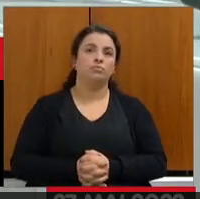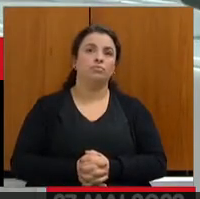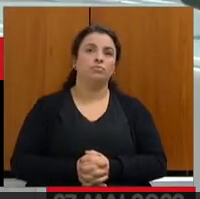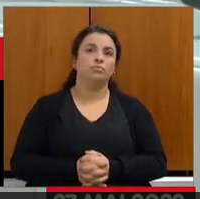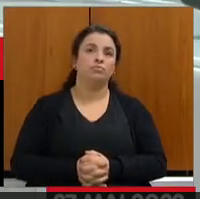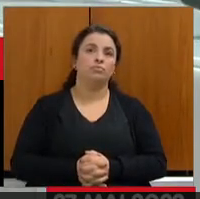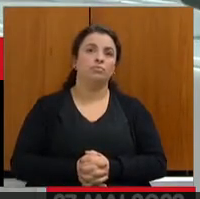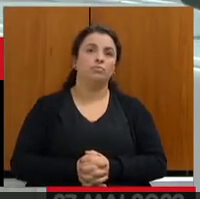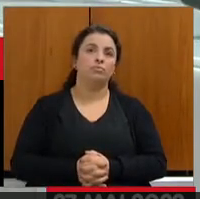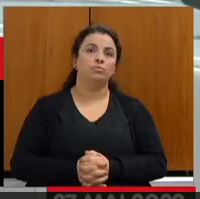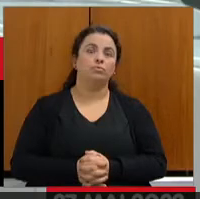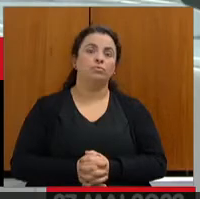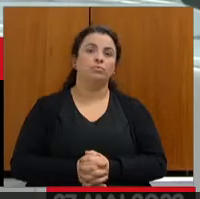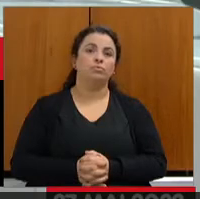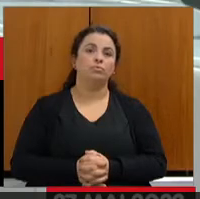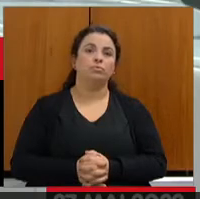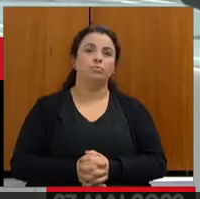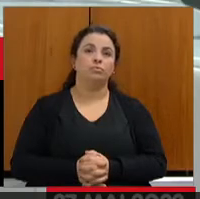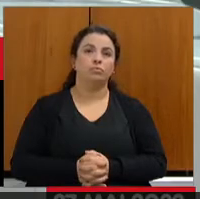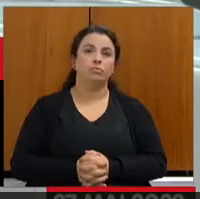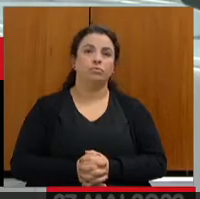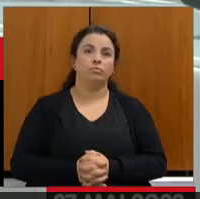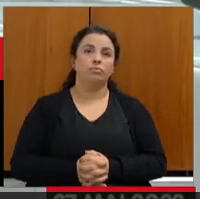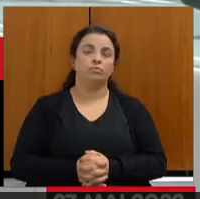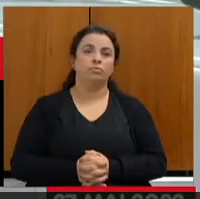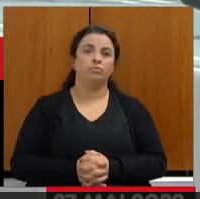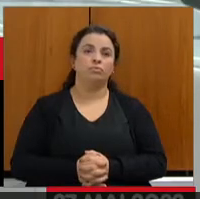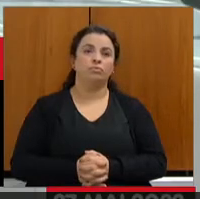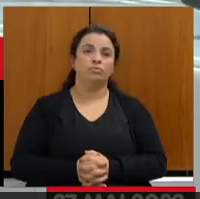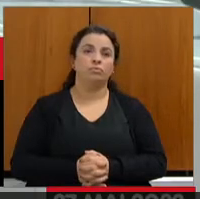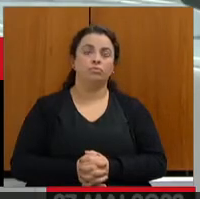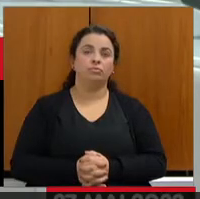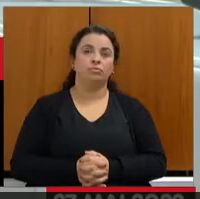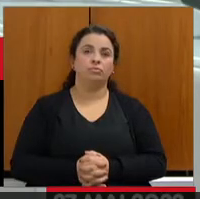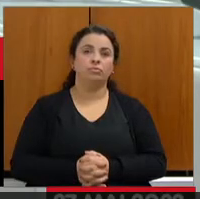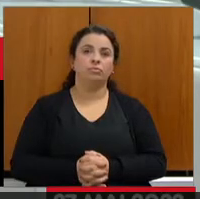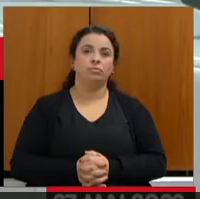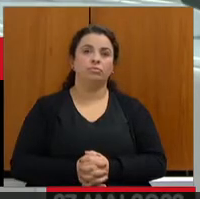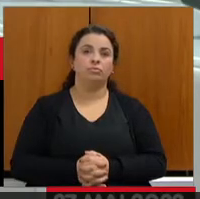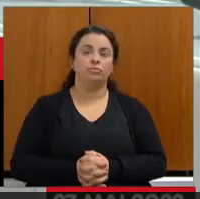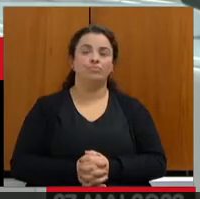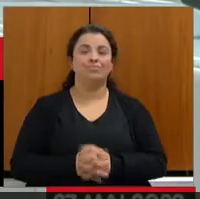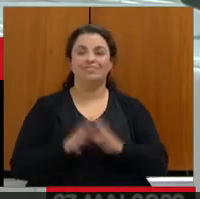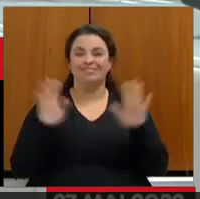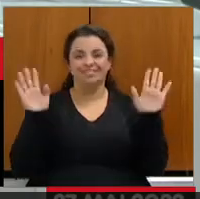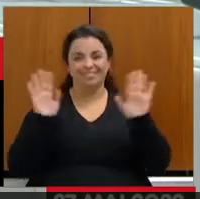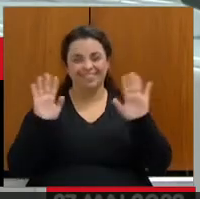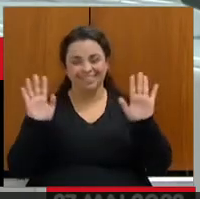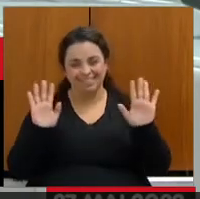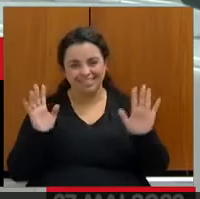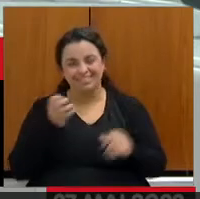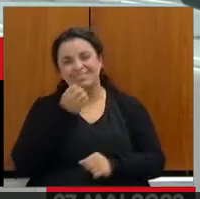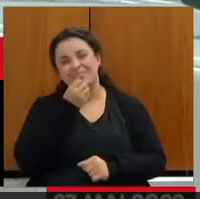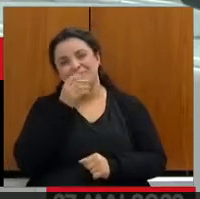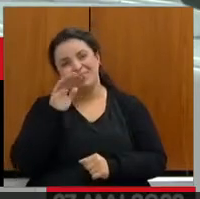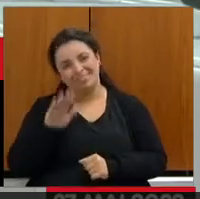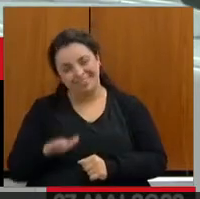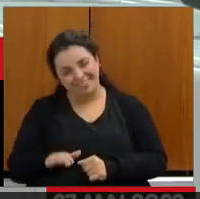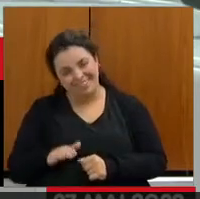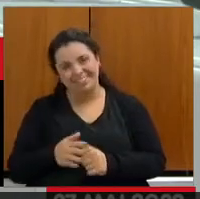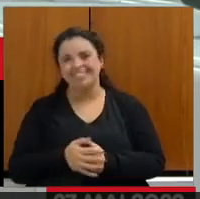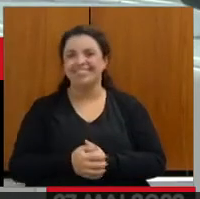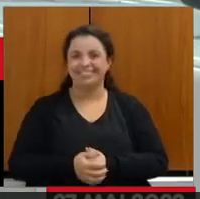E aí quem é ei ei gente boa tarde